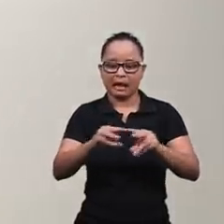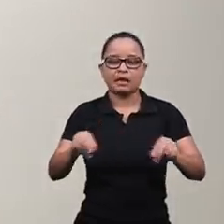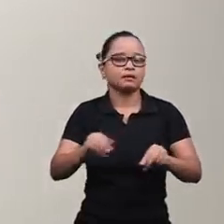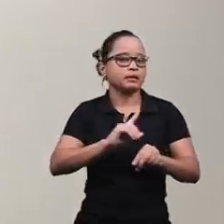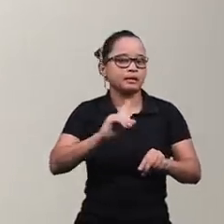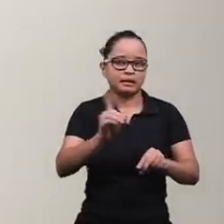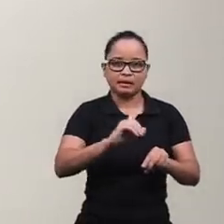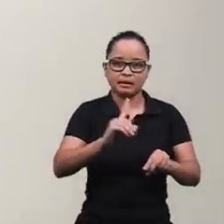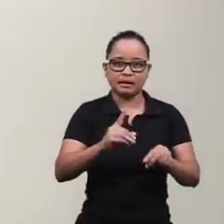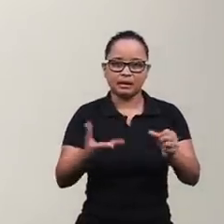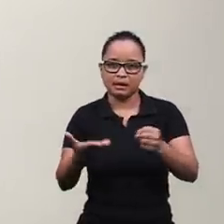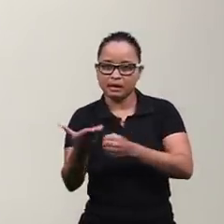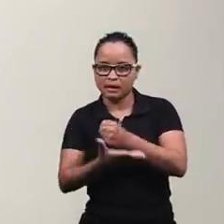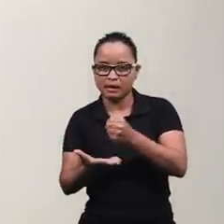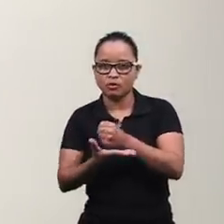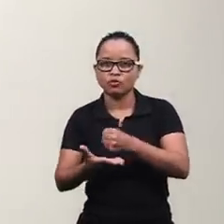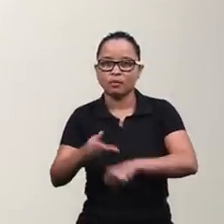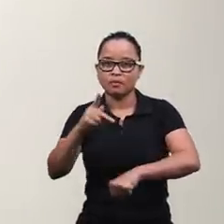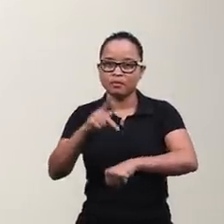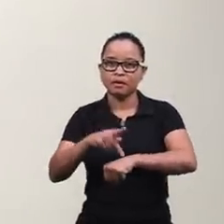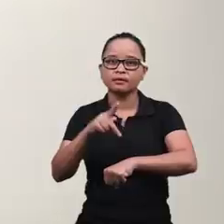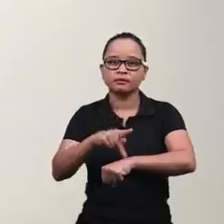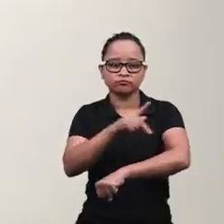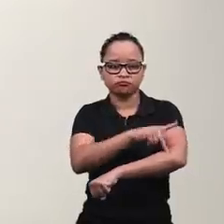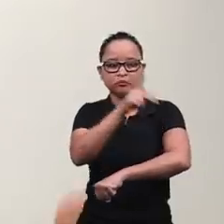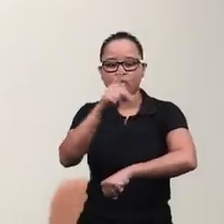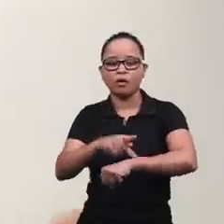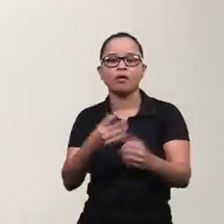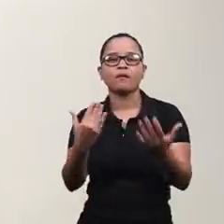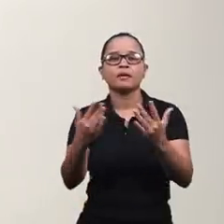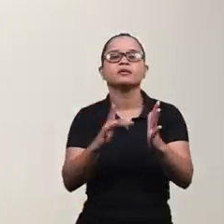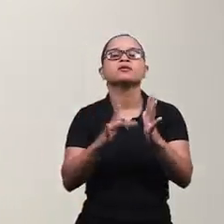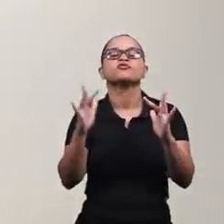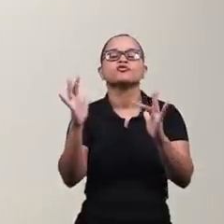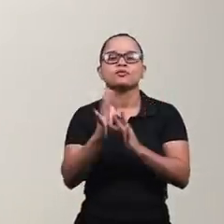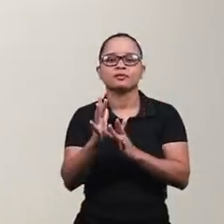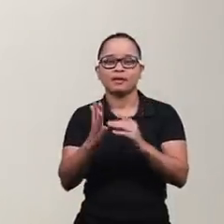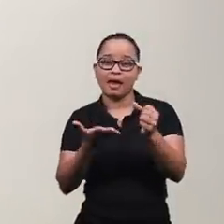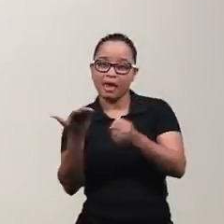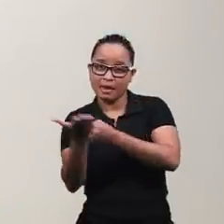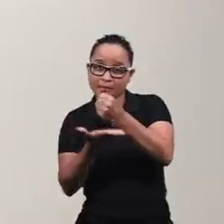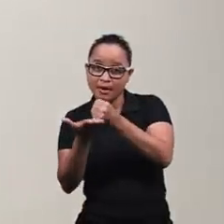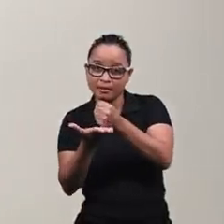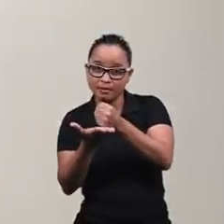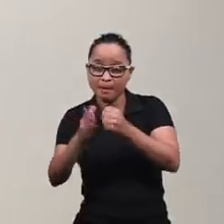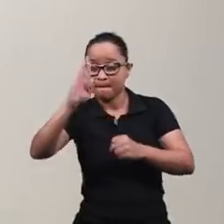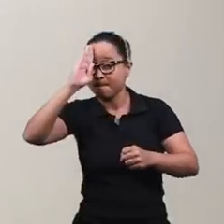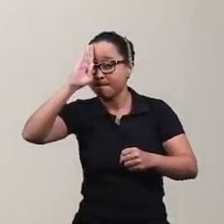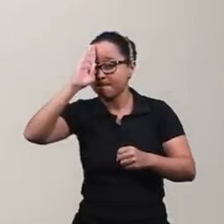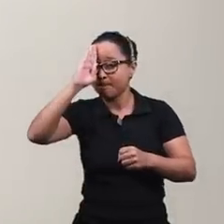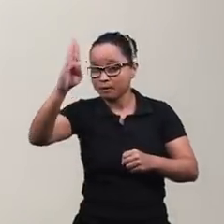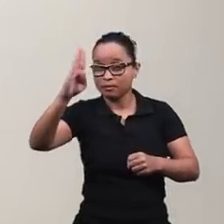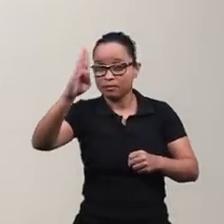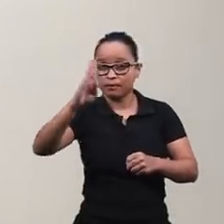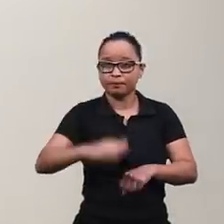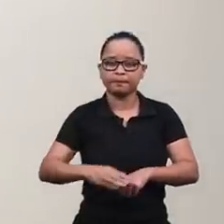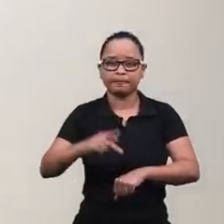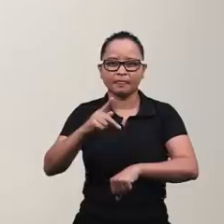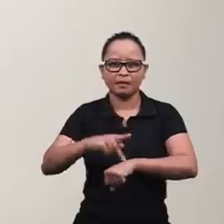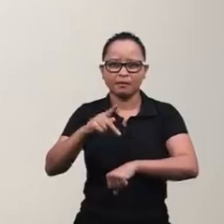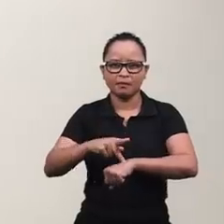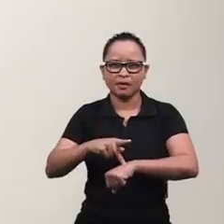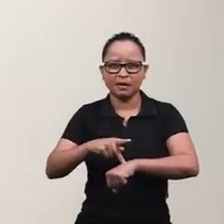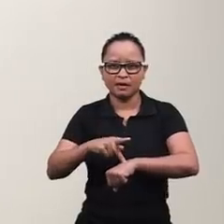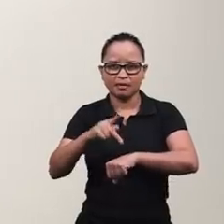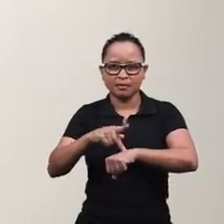não somos edificados sobre a areia nós somos edificados sobre Rocha a rocha que é Jesus e ele o que Jesus é a principal